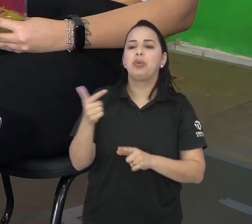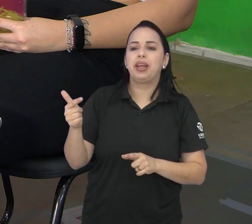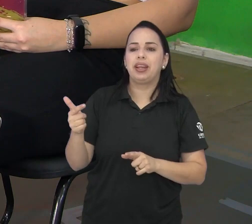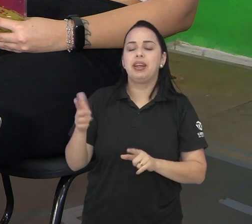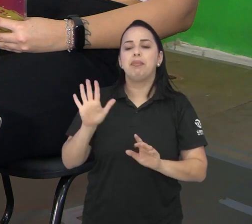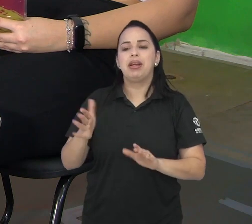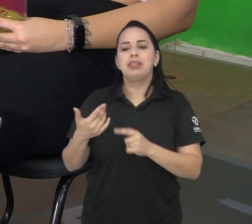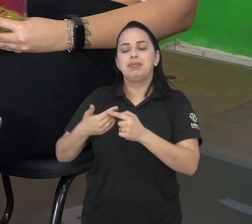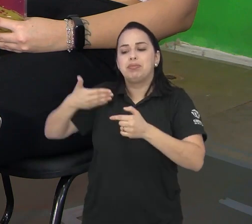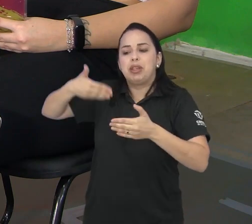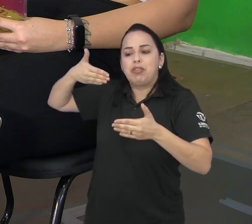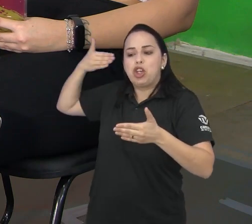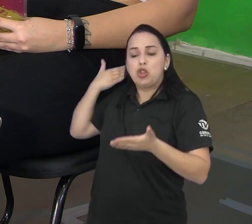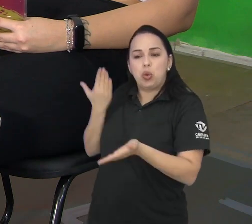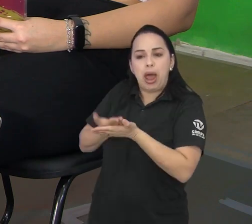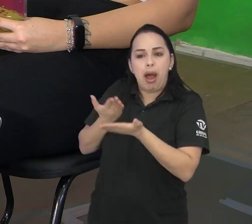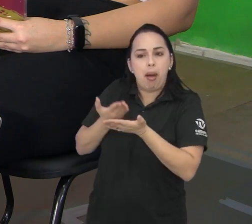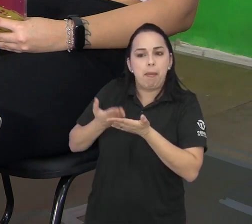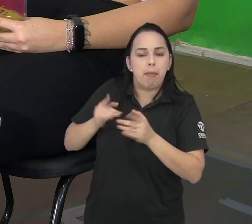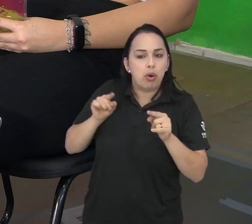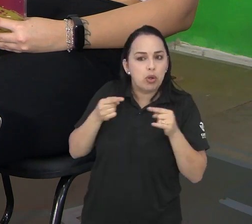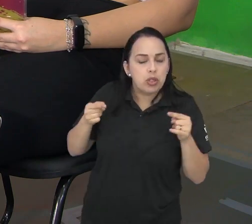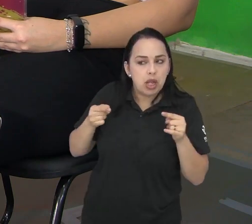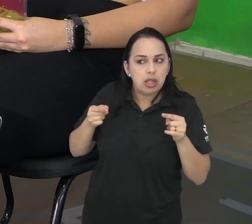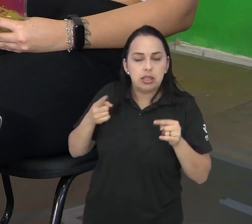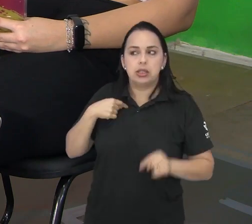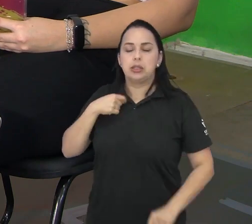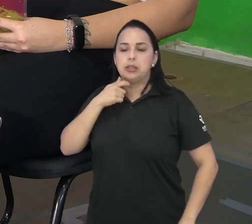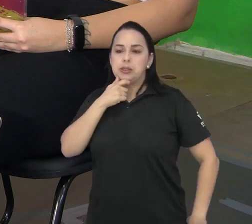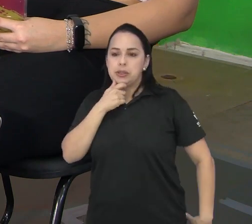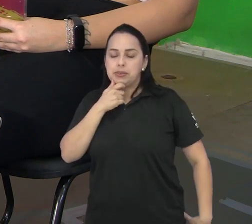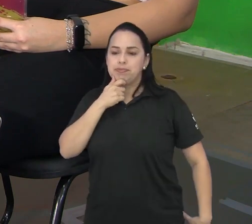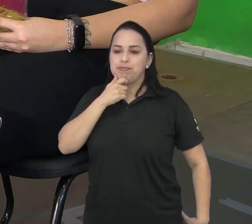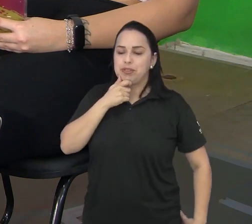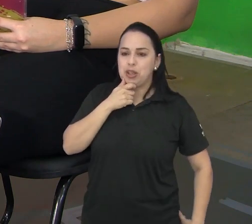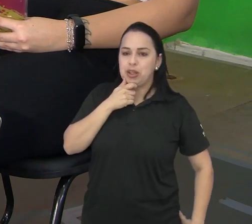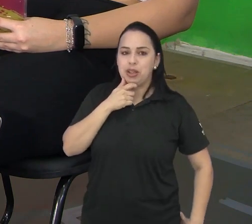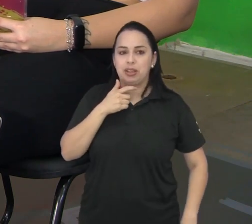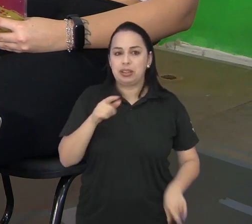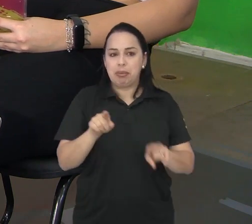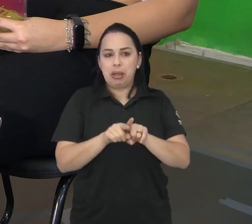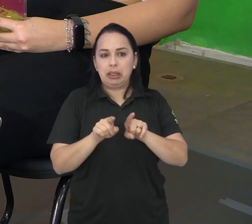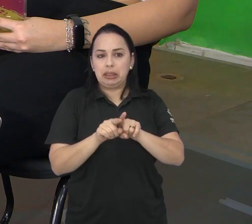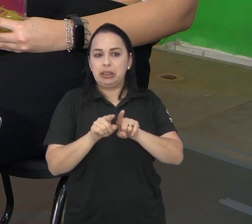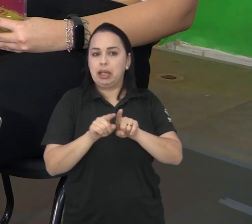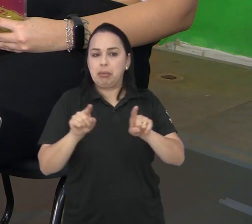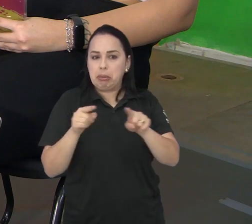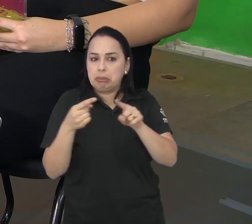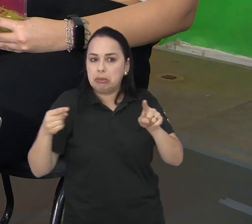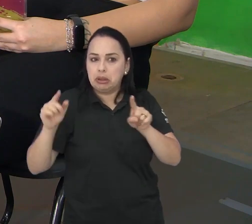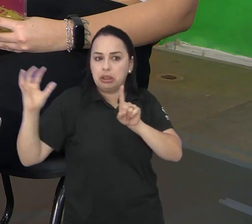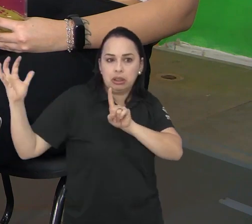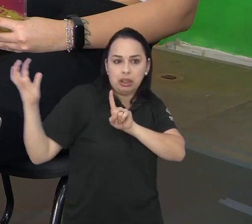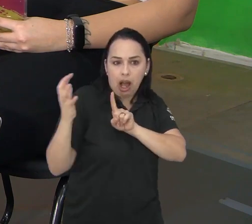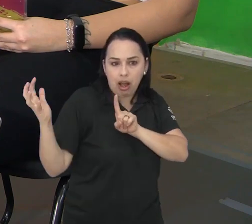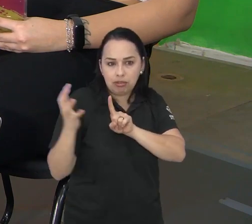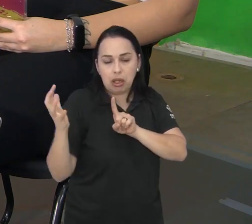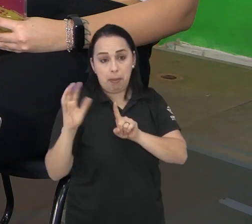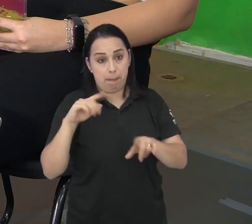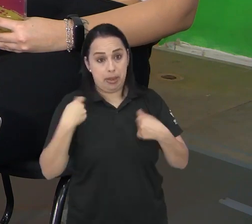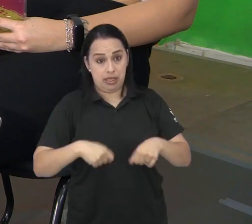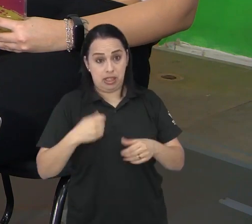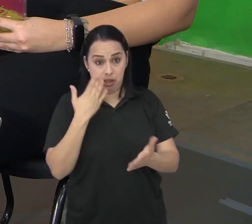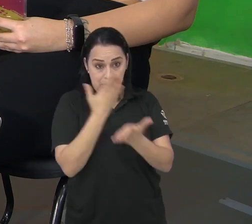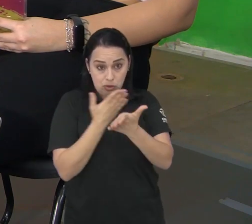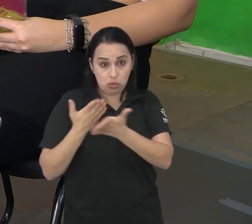gente começa a buscar as raízes, identificar isso, e fala, opa, peraí, tem uma coisa ali que é a africana ali, então eu